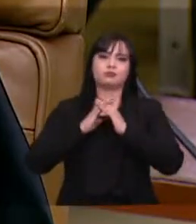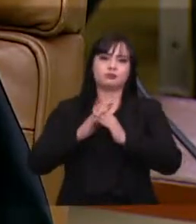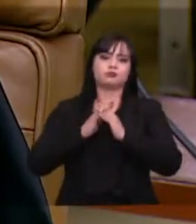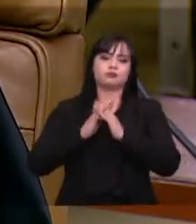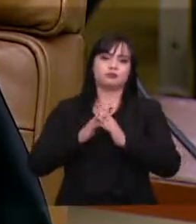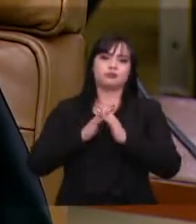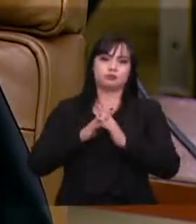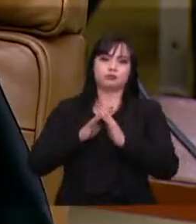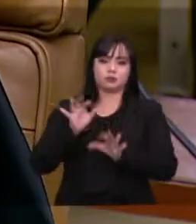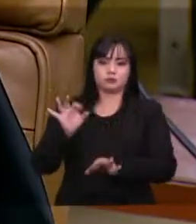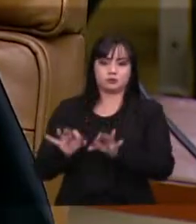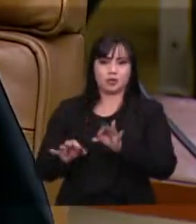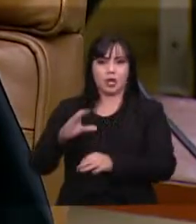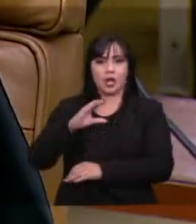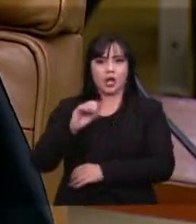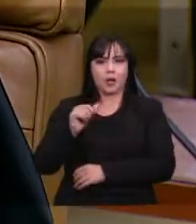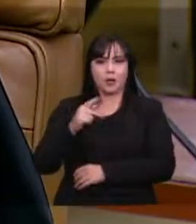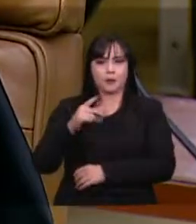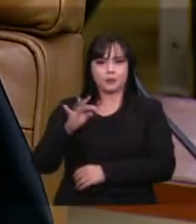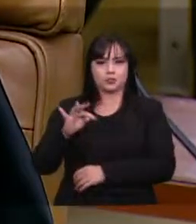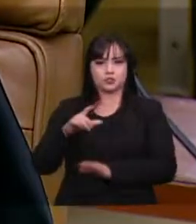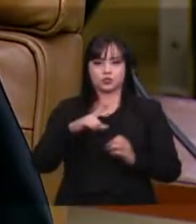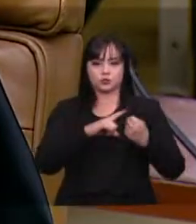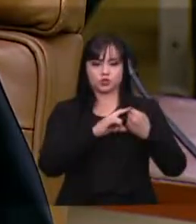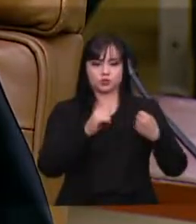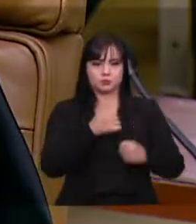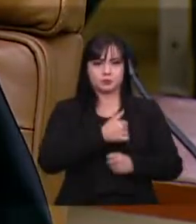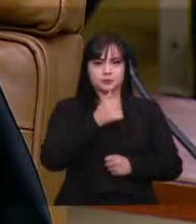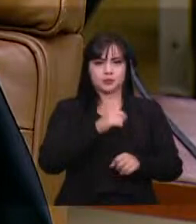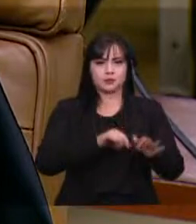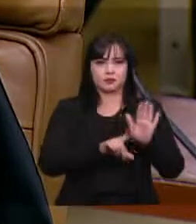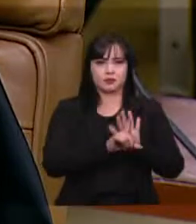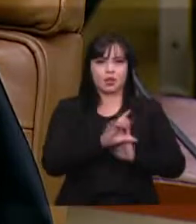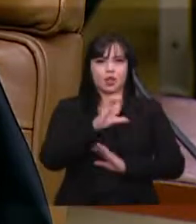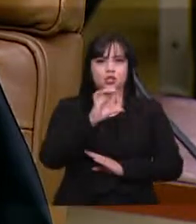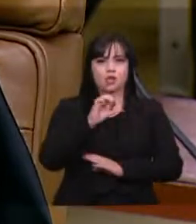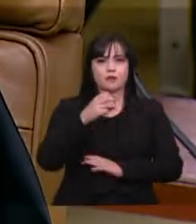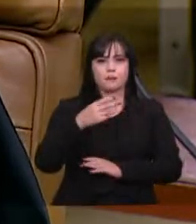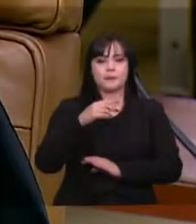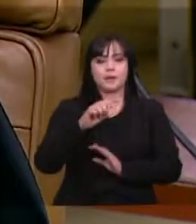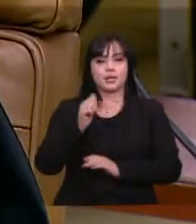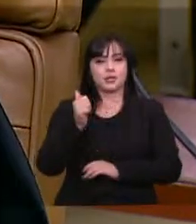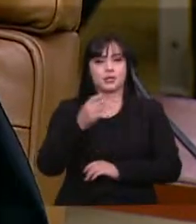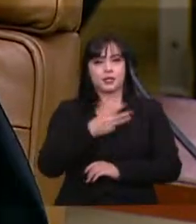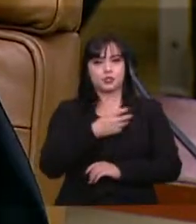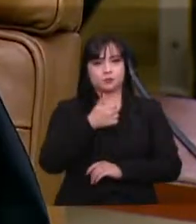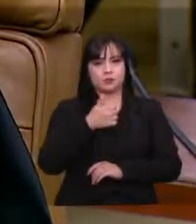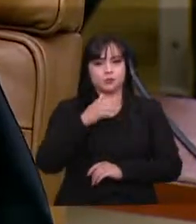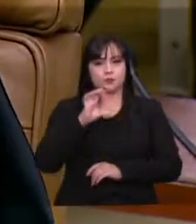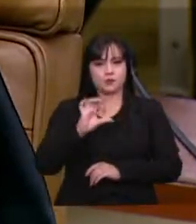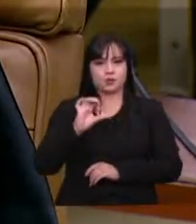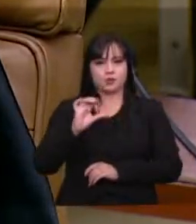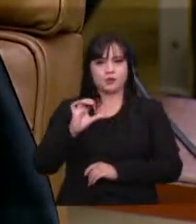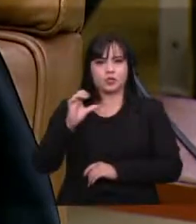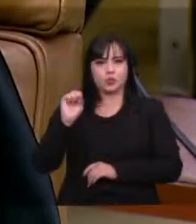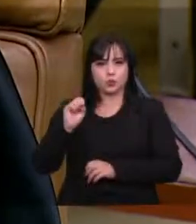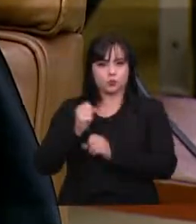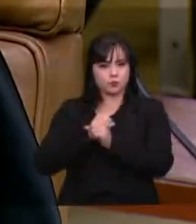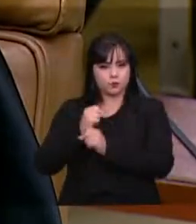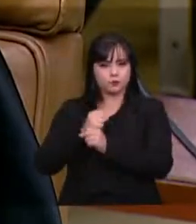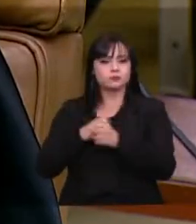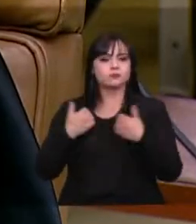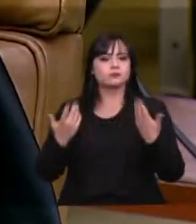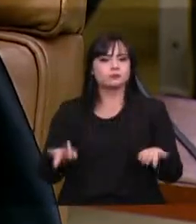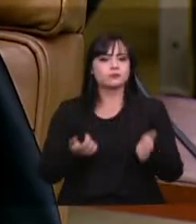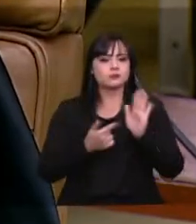bem jurídico tutelado no caput do artigo primeiro da lei 9613 de 98 embora assim